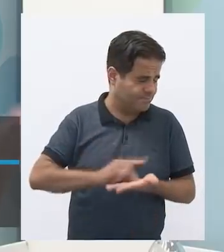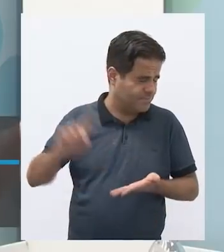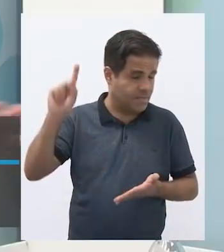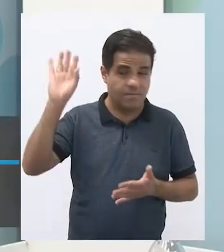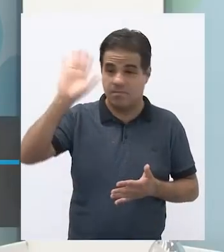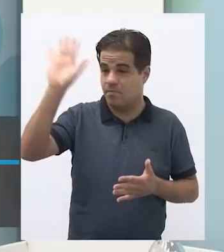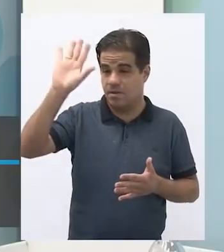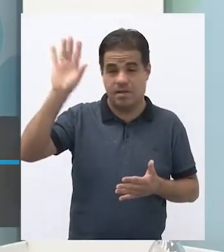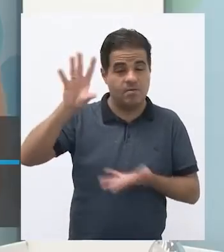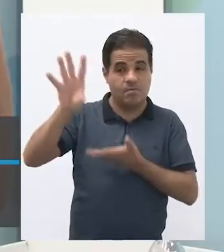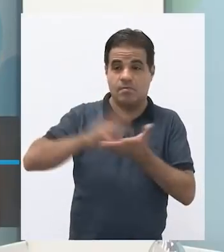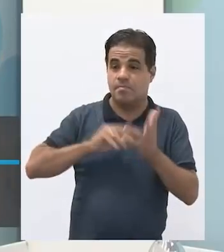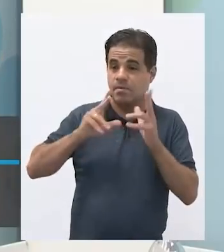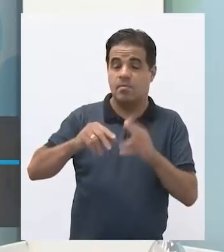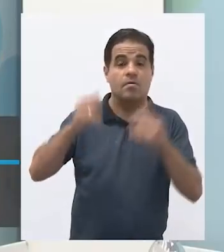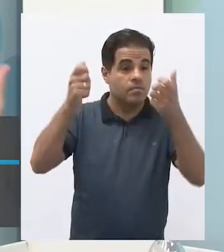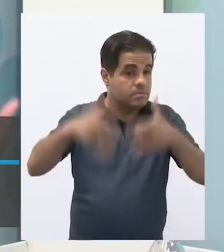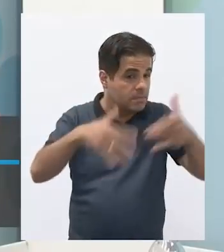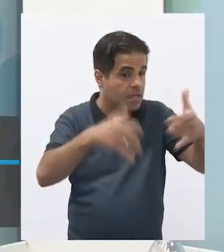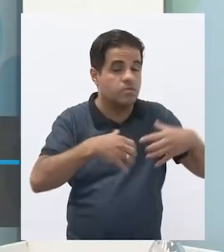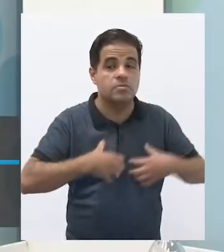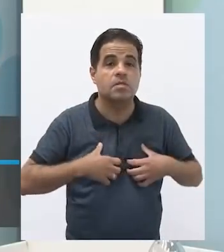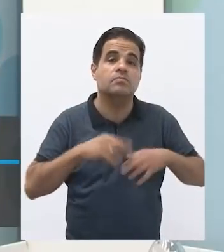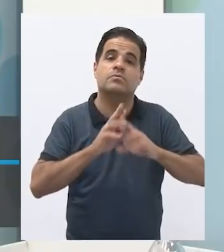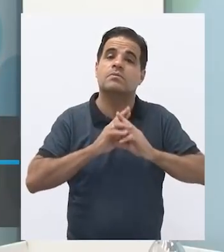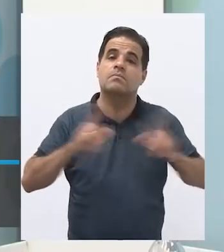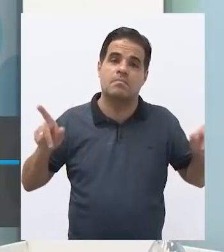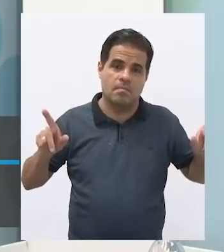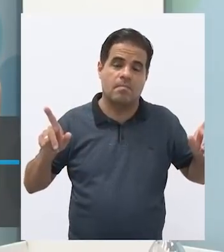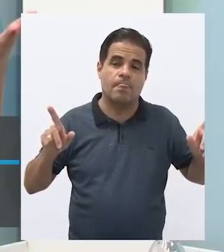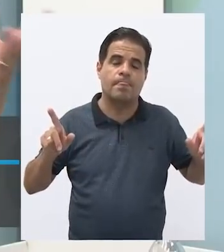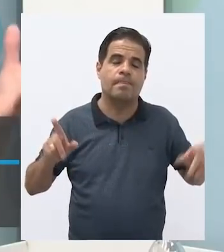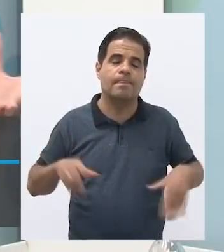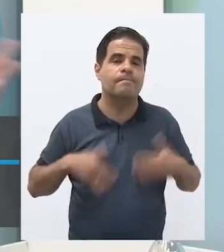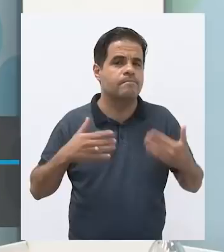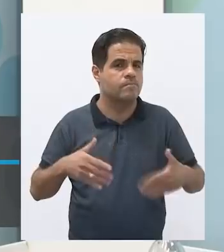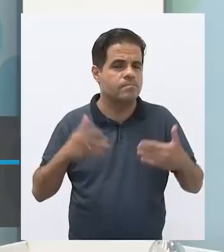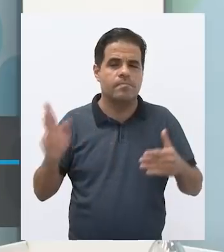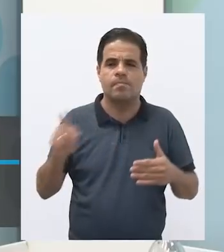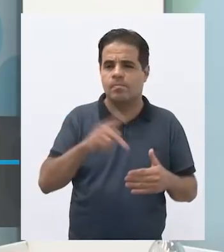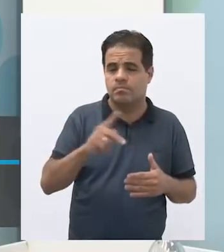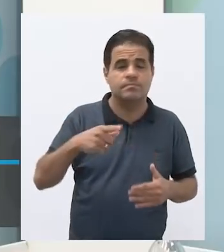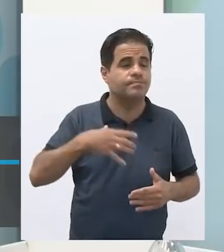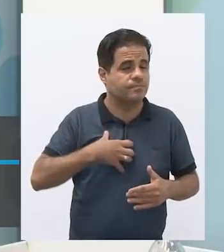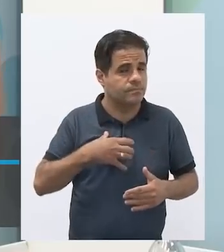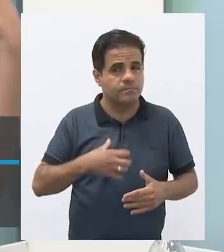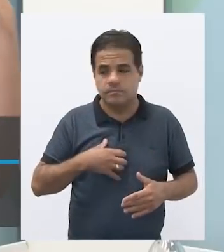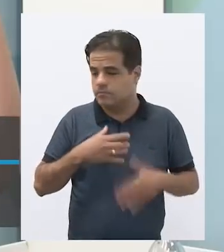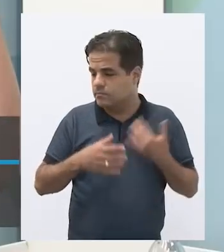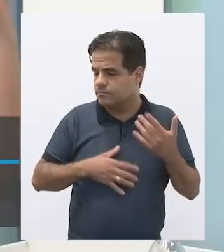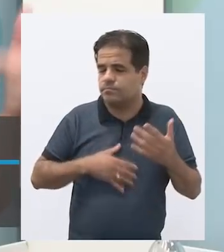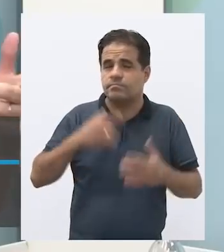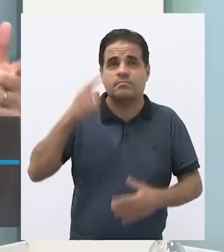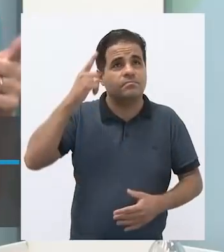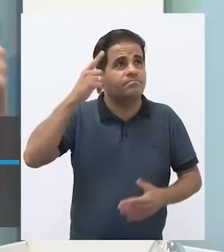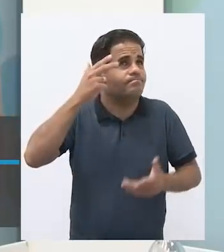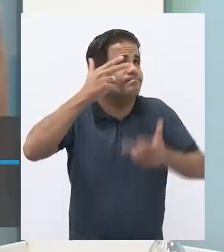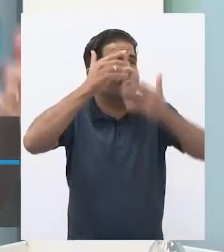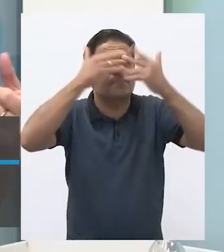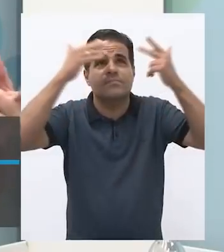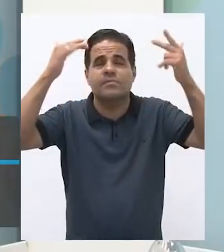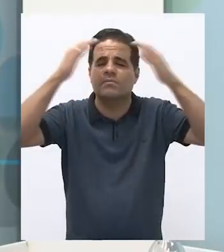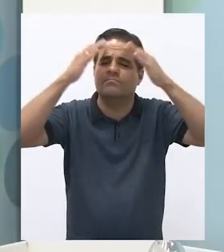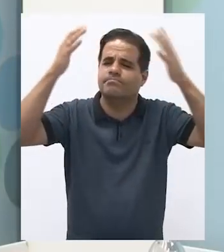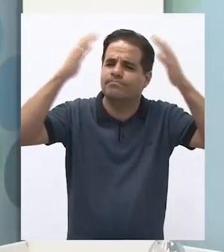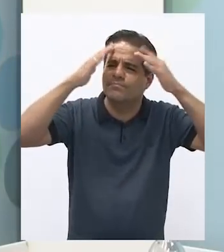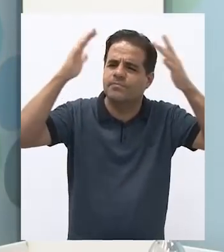eu falei, não vou fazer, vou explicar para os meus alunos de uma forma diferente. E o professor tem que ter isso, ele tem que ter 10 mil coisas ao mesmo